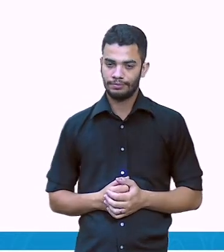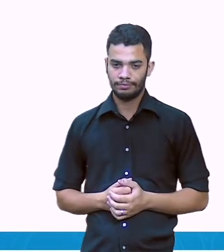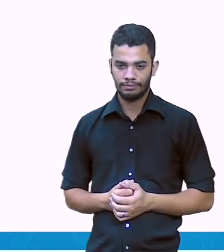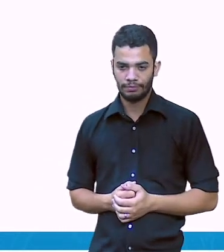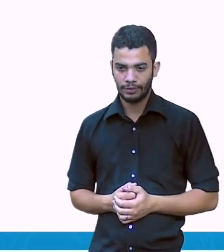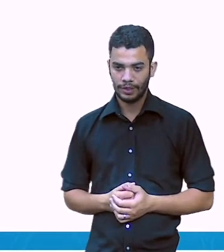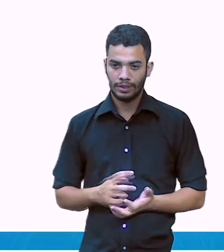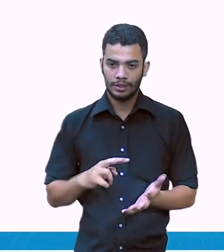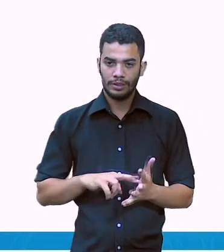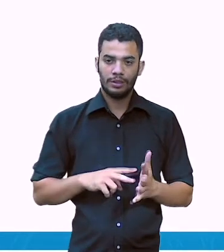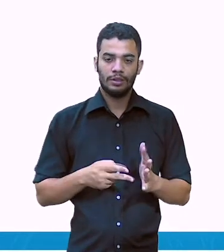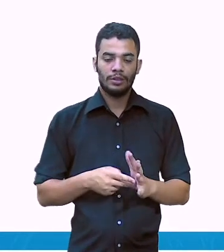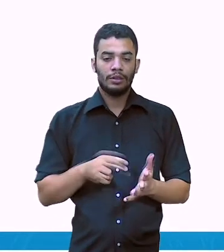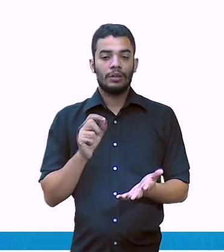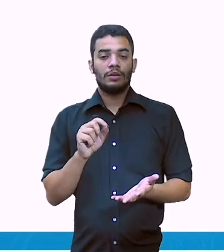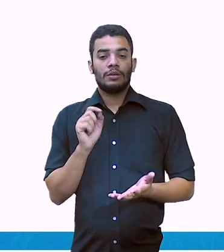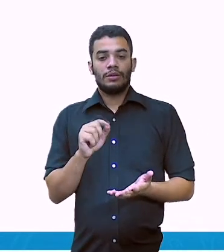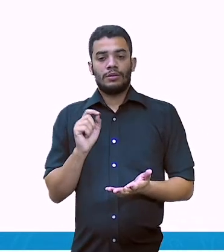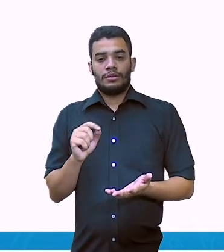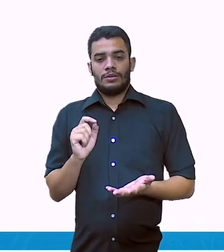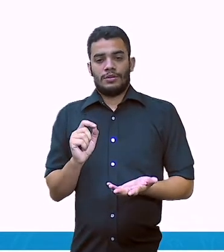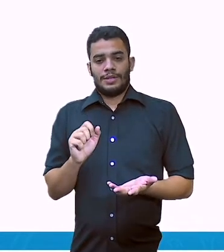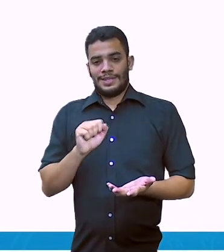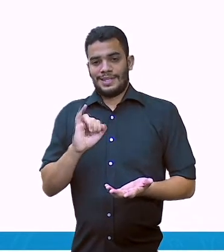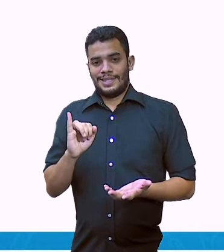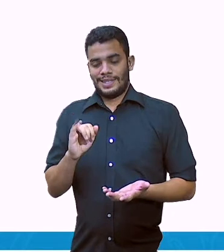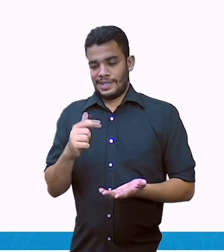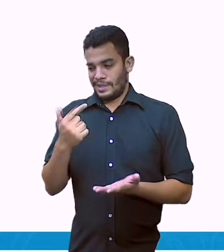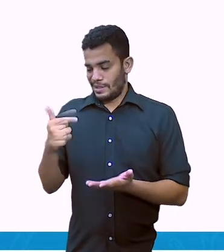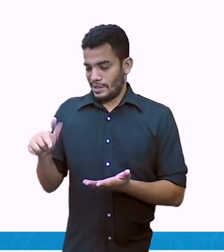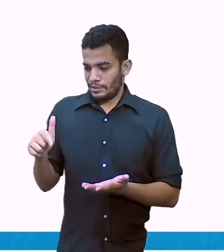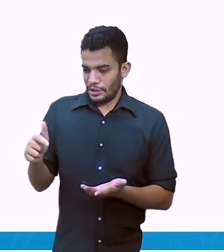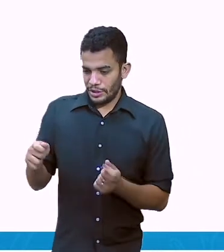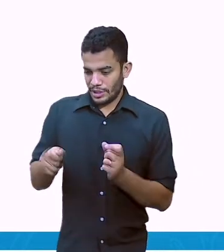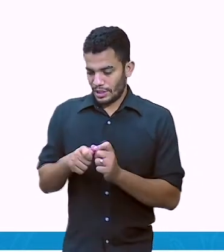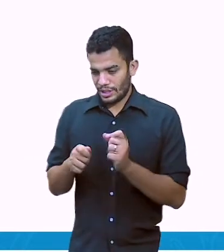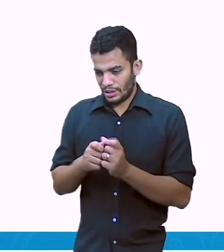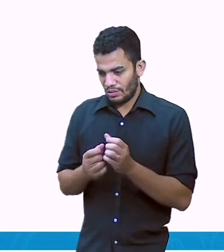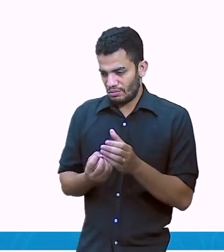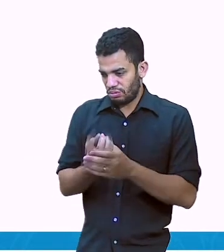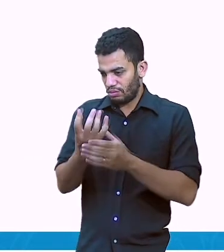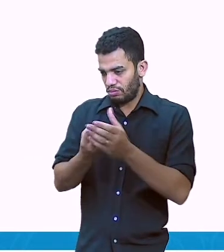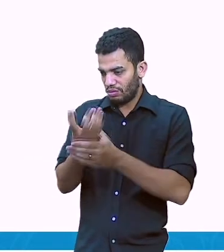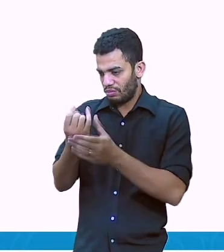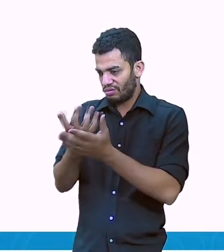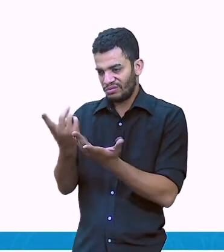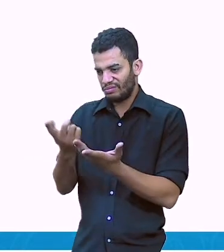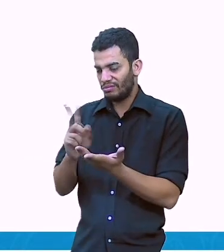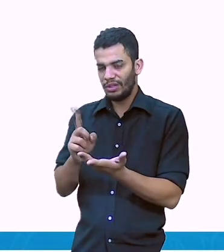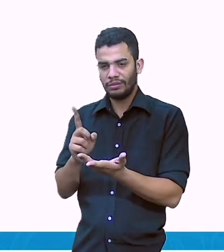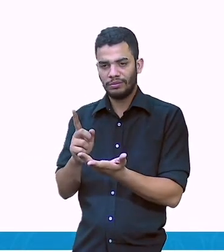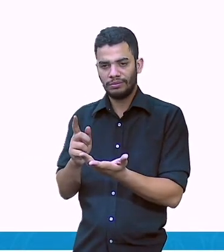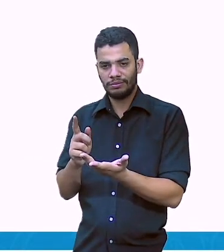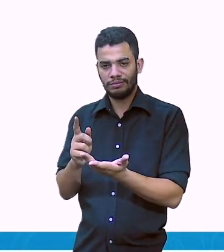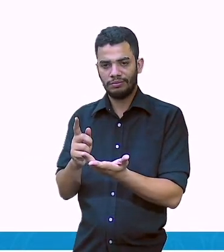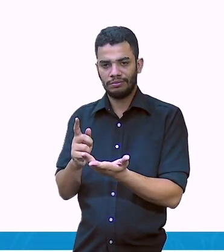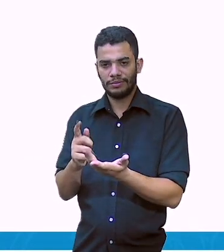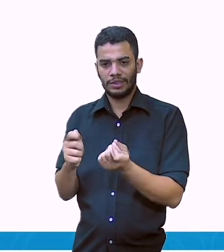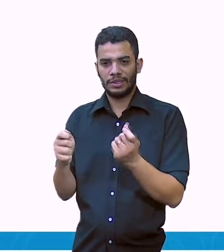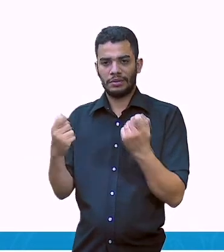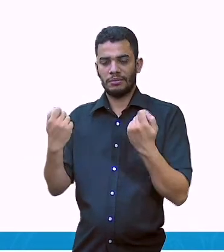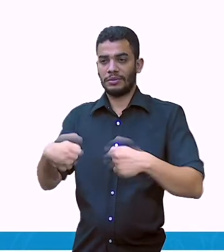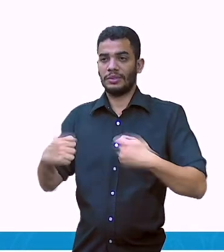a exportação do produto diminuiu bastante, causando prejuízo aos produtores. Aos poucos,